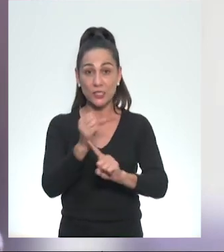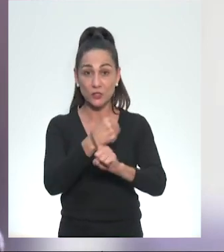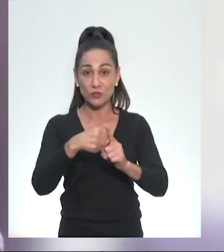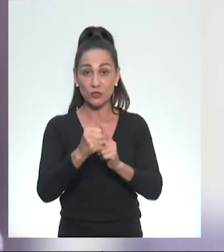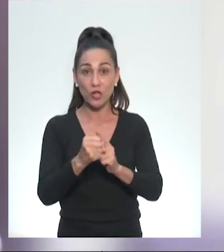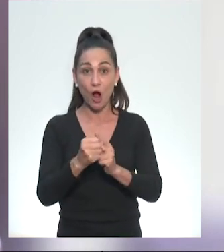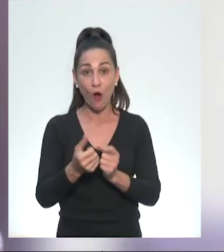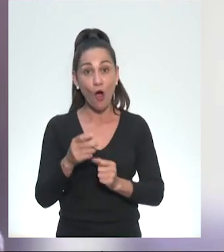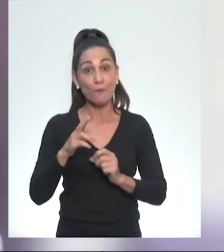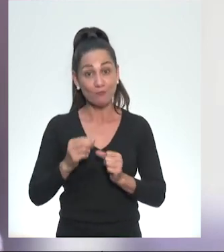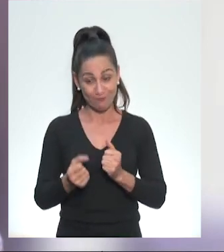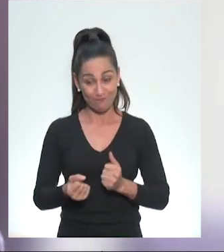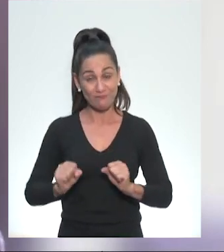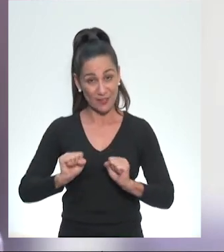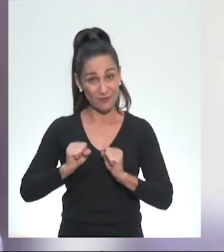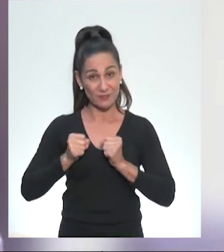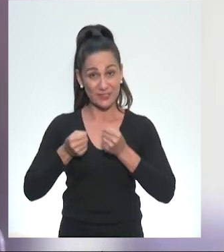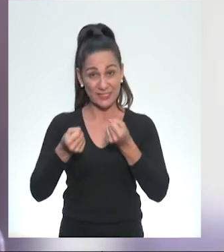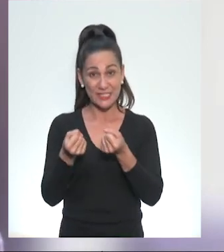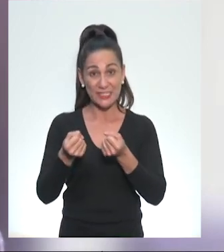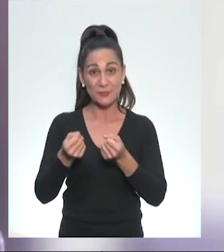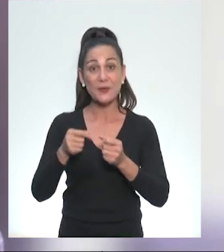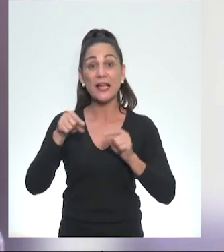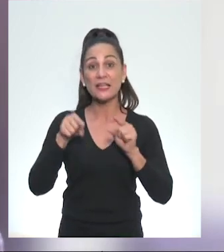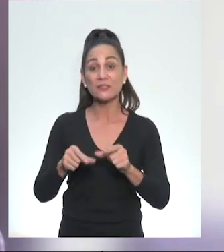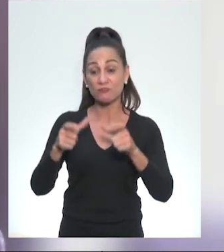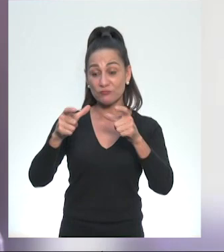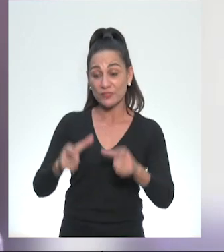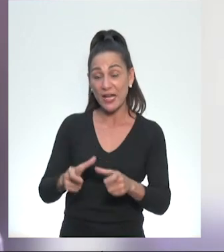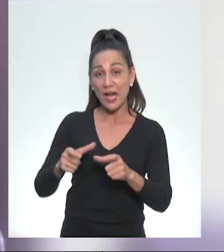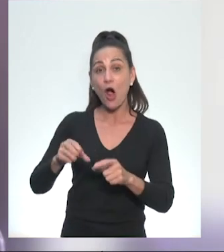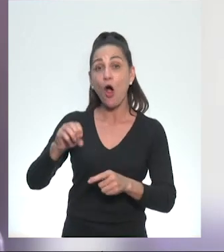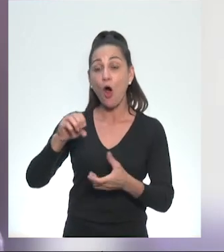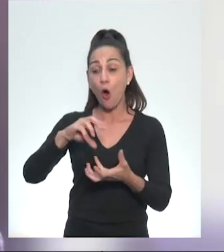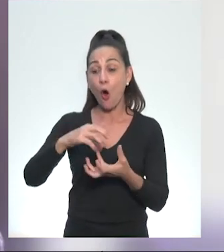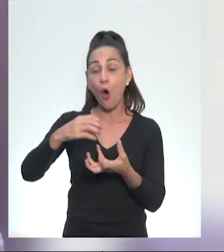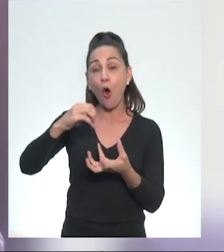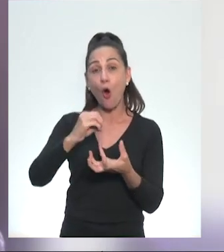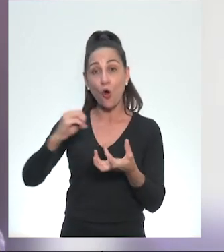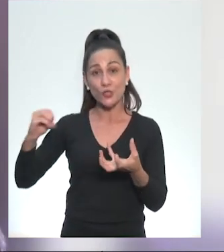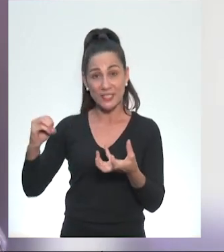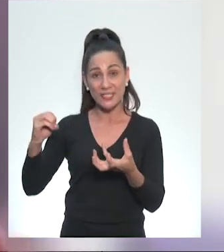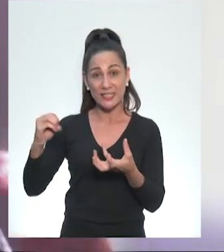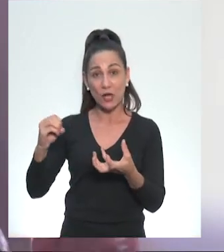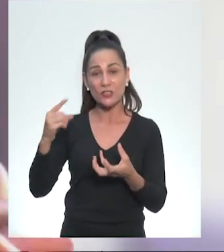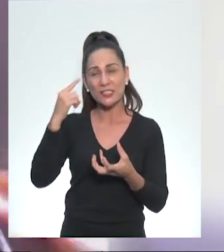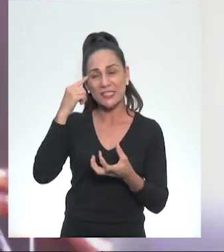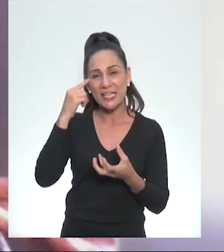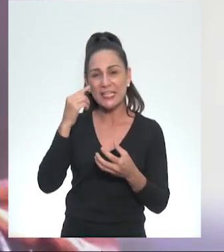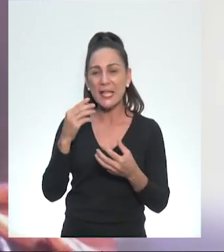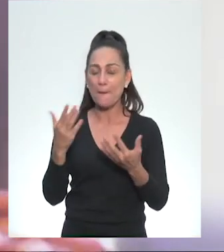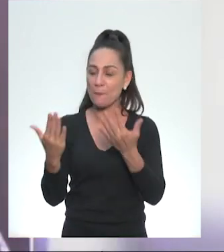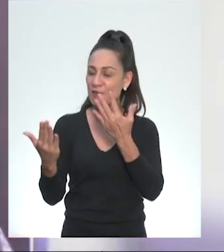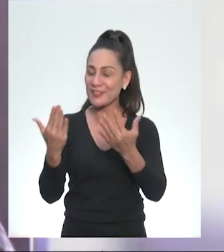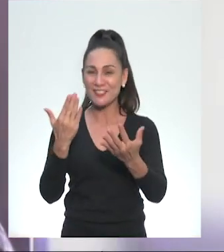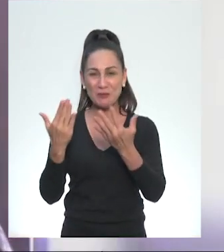sólida pela perspectiva eurocêntrica ocidental. Novamente, assim, a gente tem mania de fazer essa comparação, isso é um